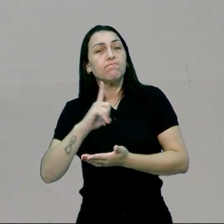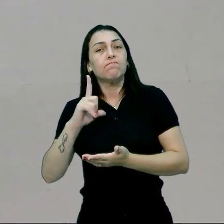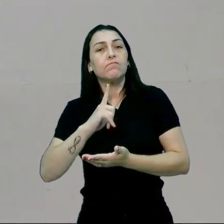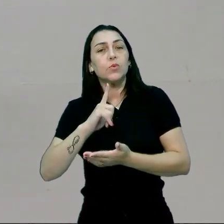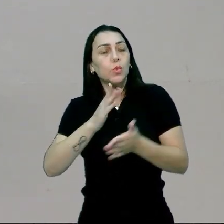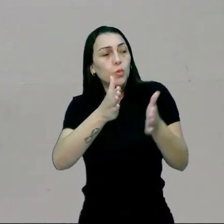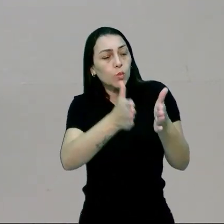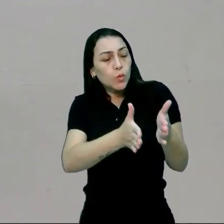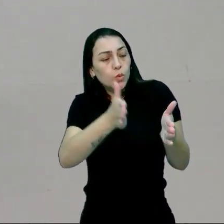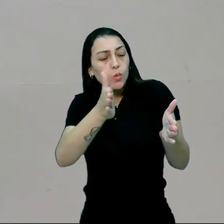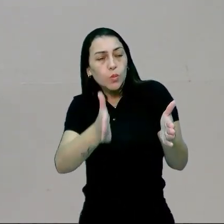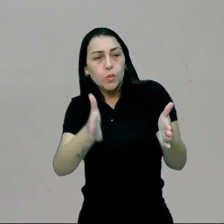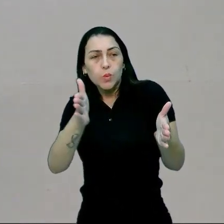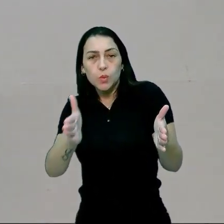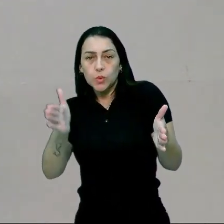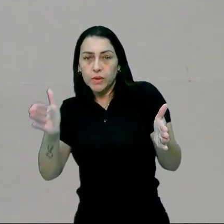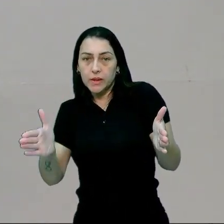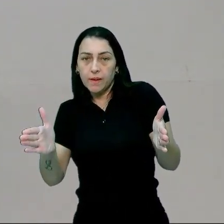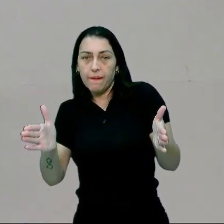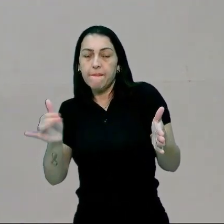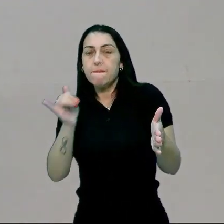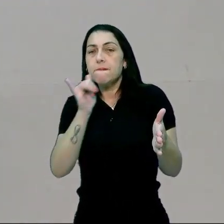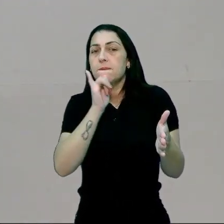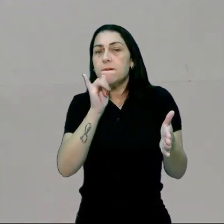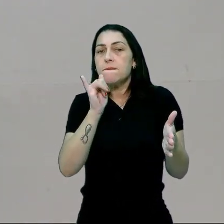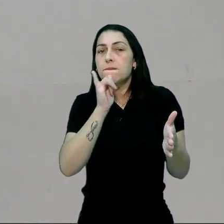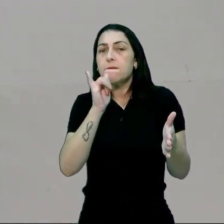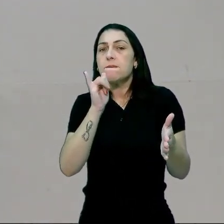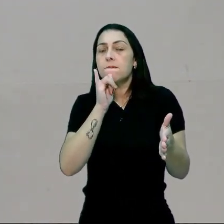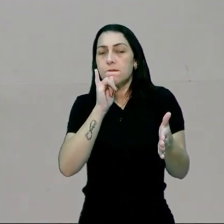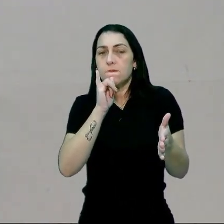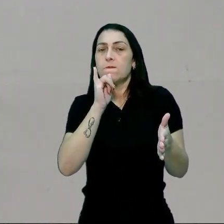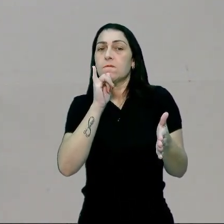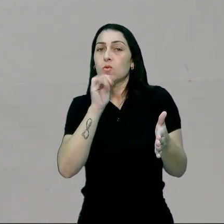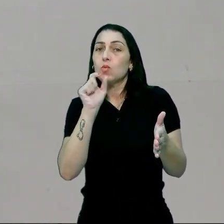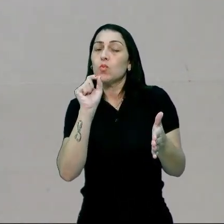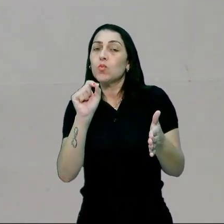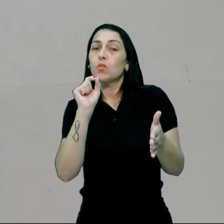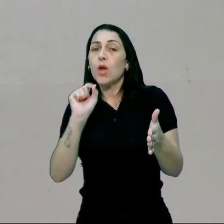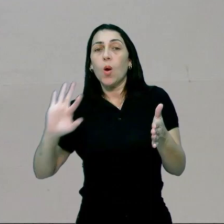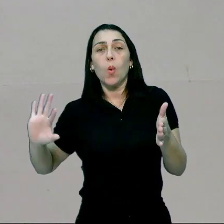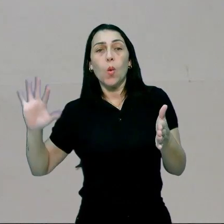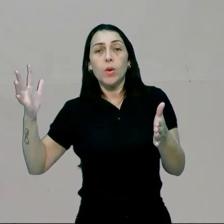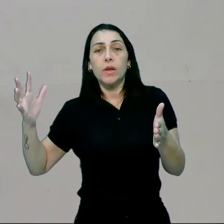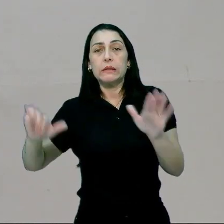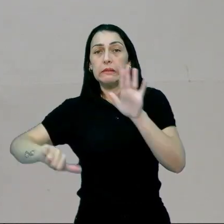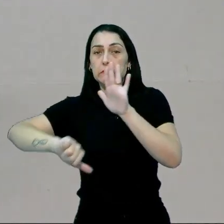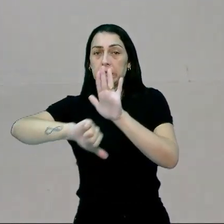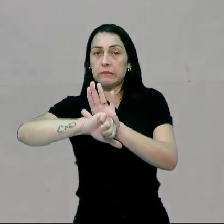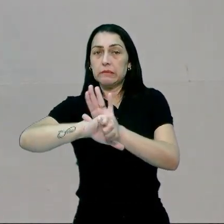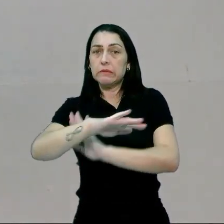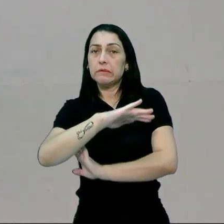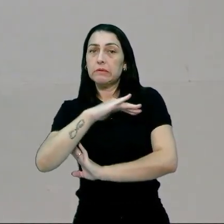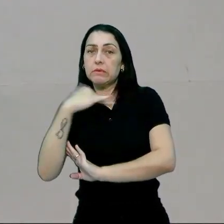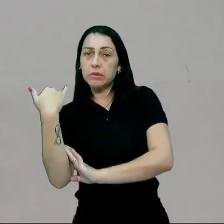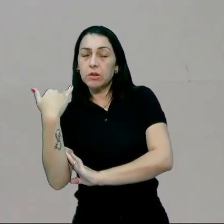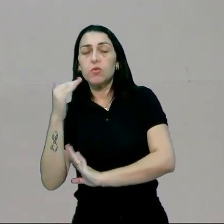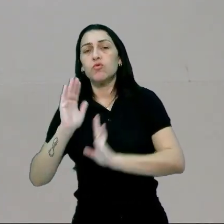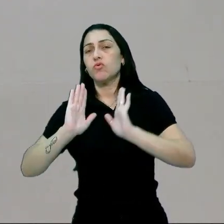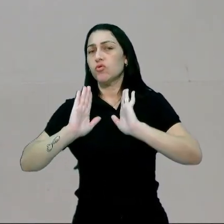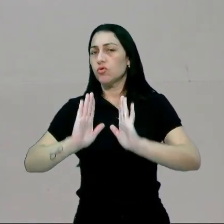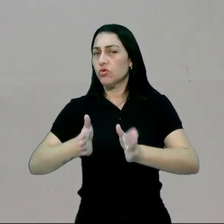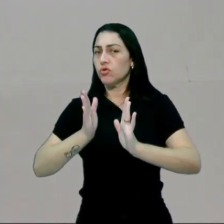um período, digamos assim, de pura intensificação de atos criminosos. Então, eu já